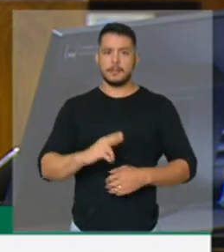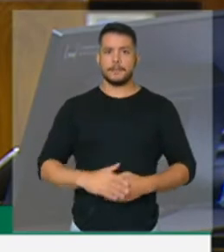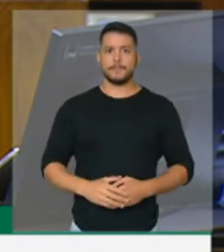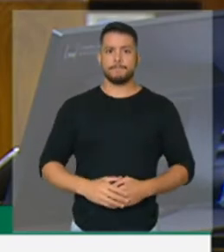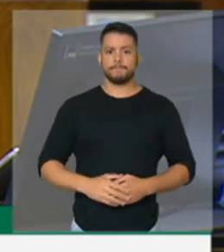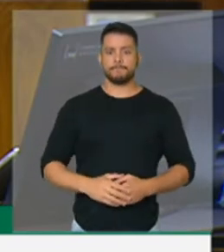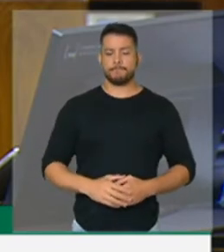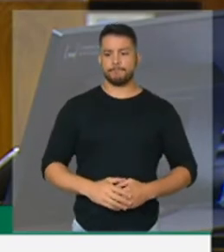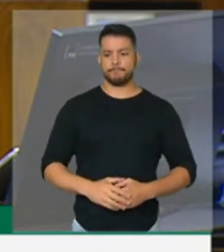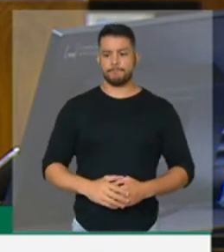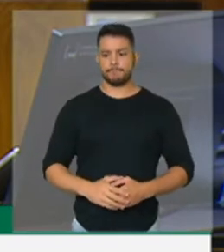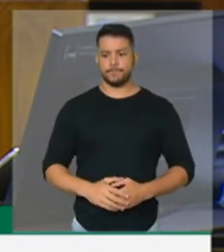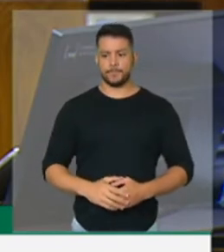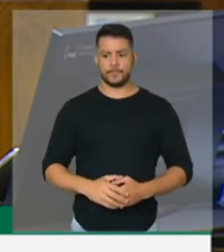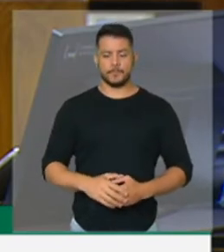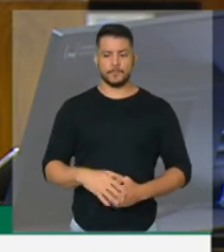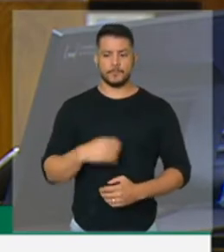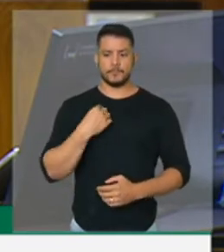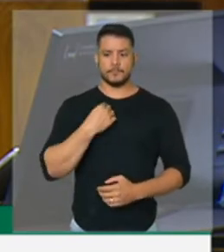Excelência.